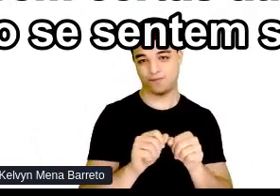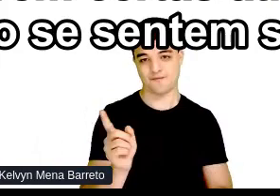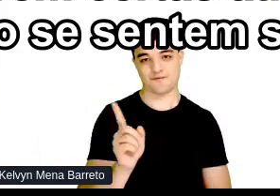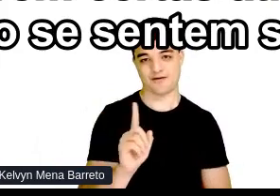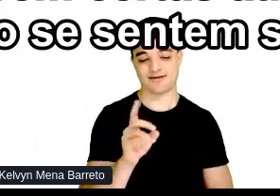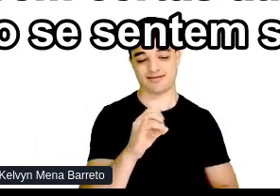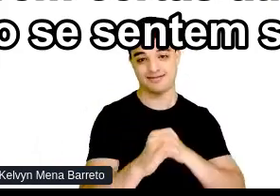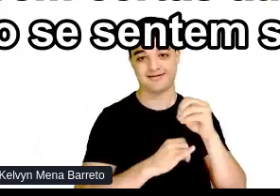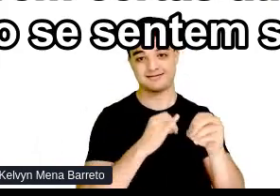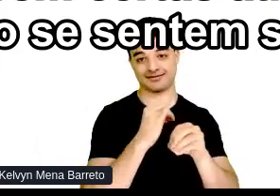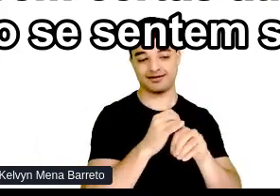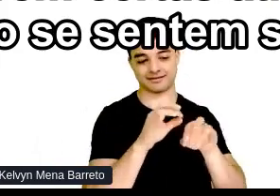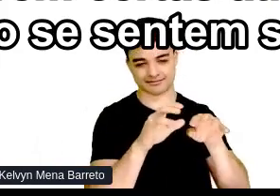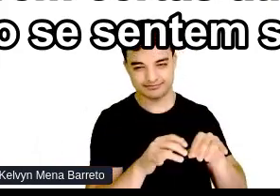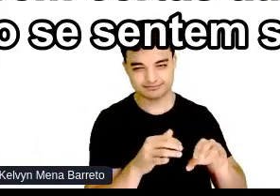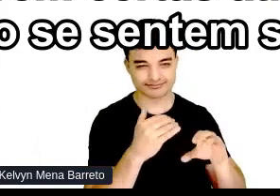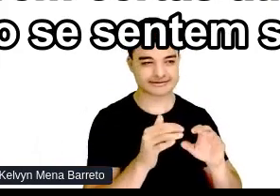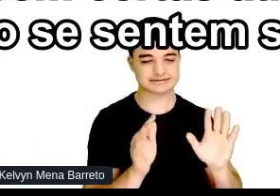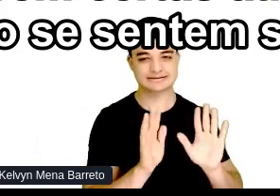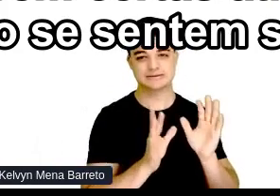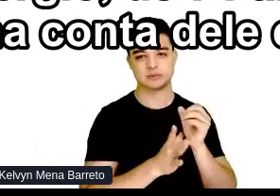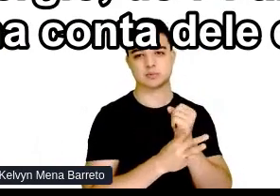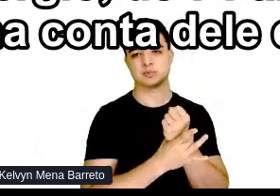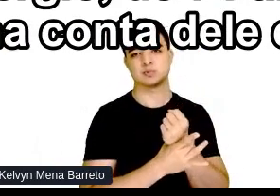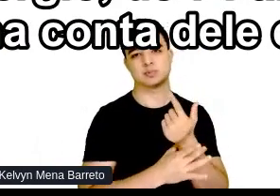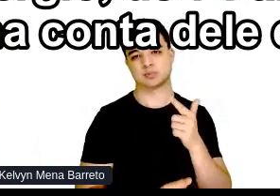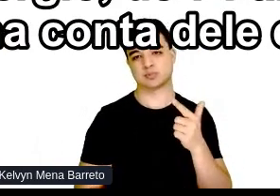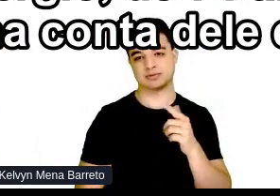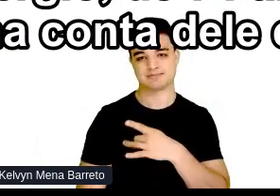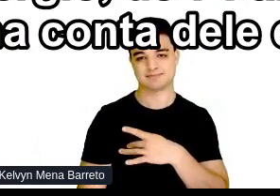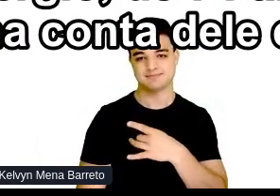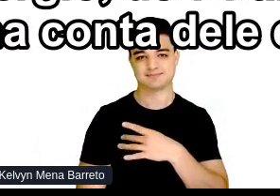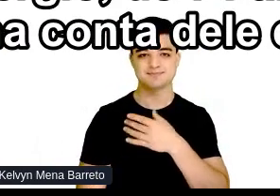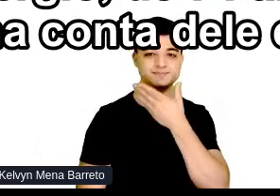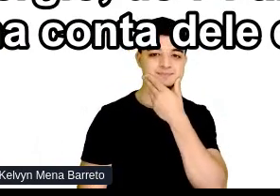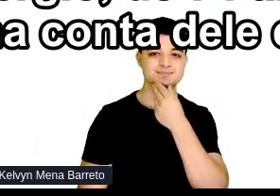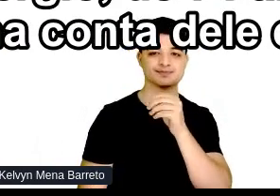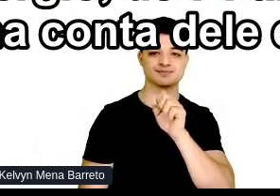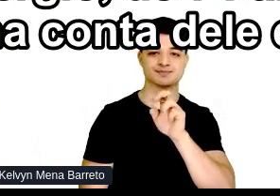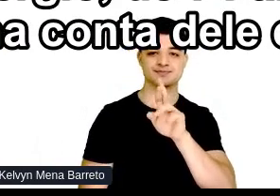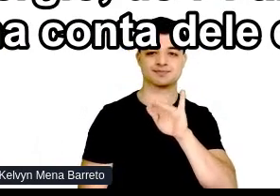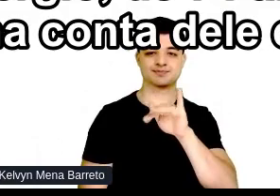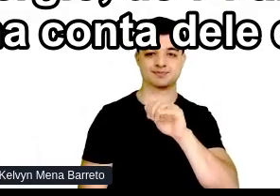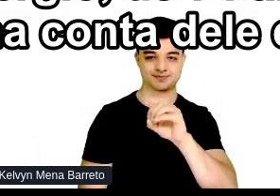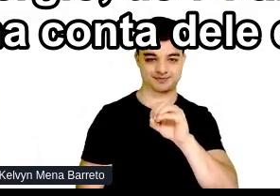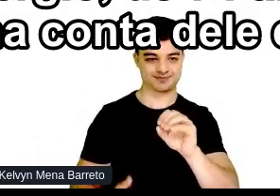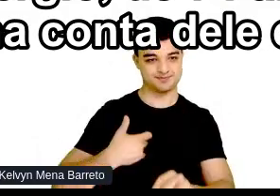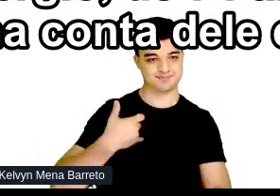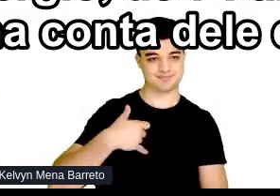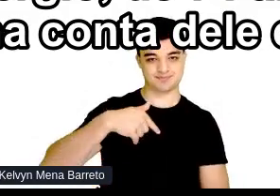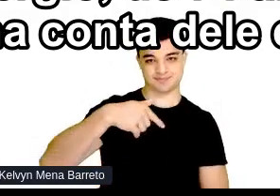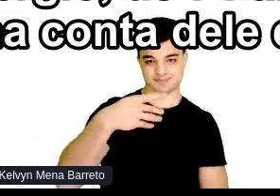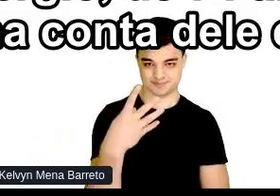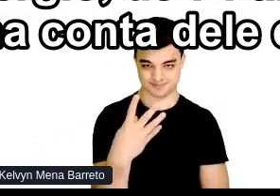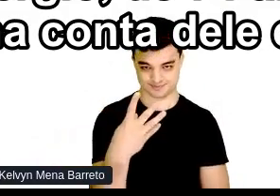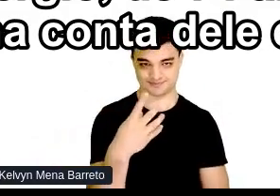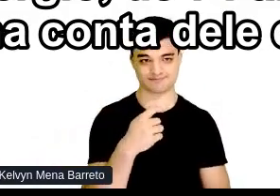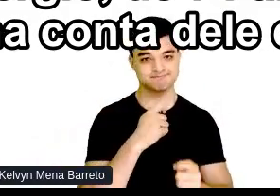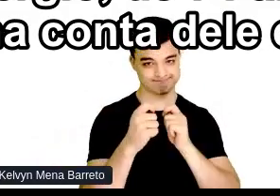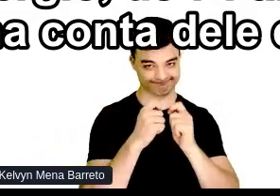Primeira questão que a gente viu é que a terceira idade quer muito trabalhar, eles querem se sentir produtivos, mas eles sentem muita falta desse